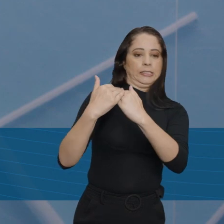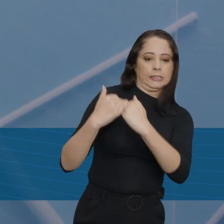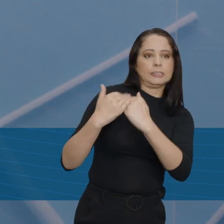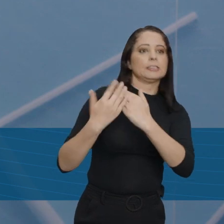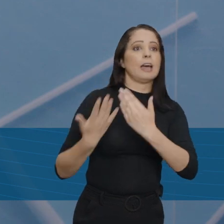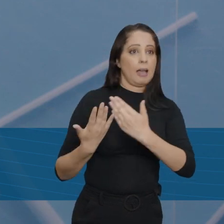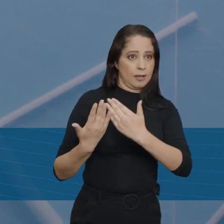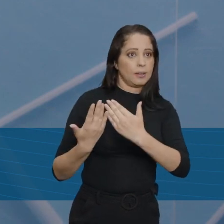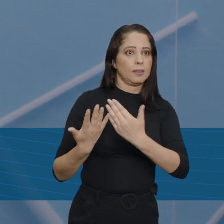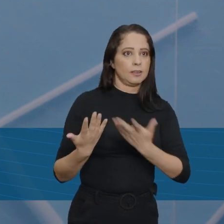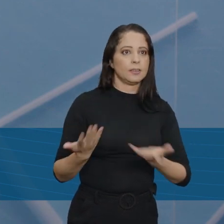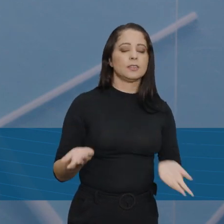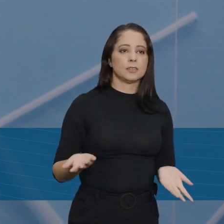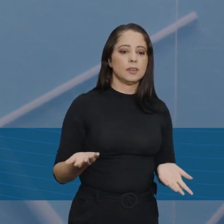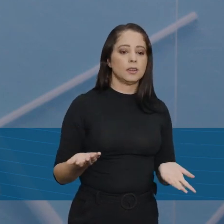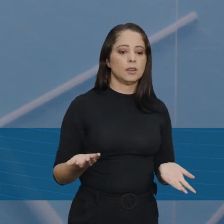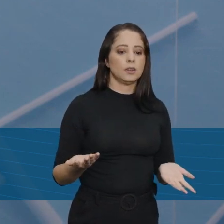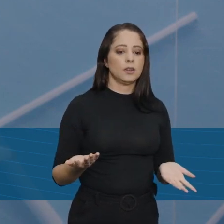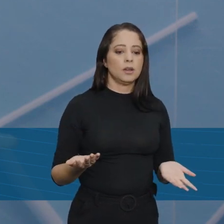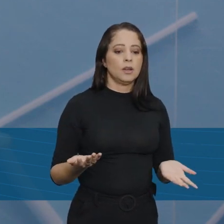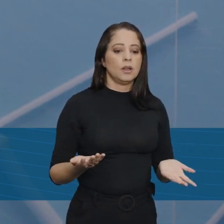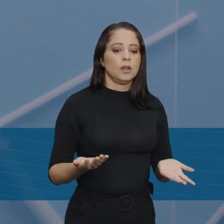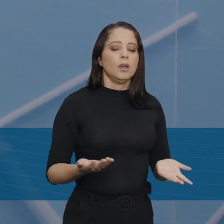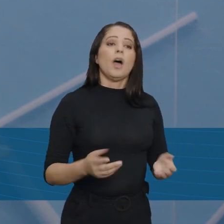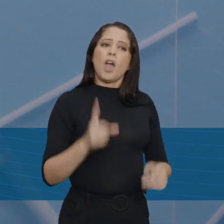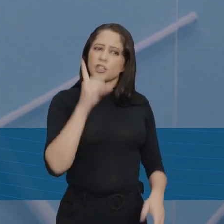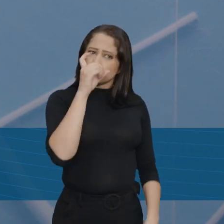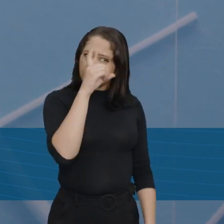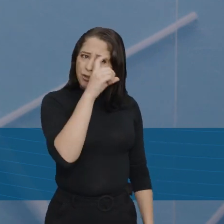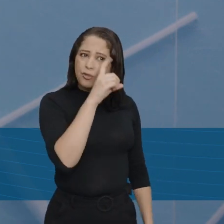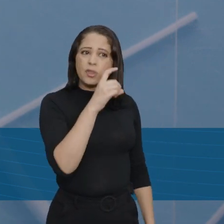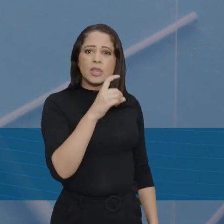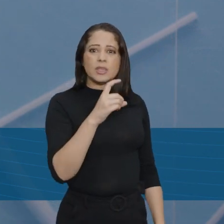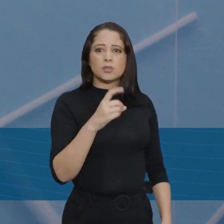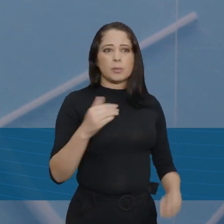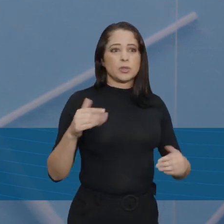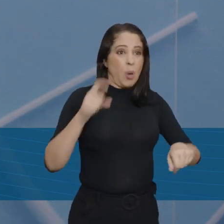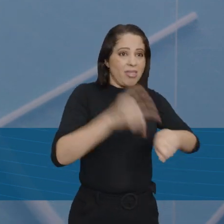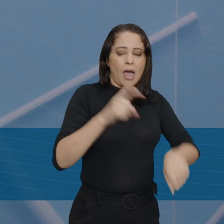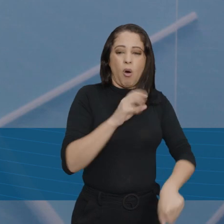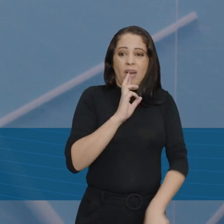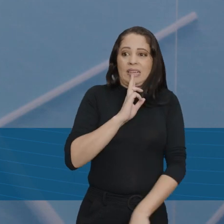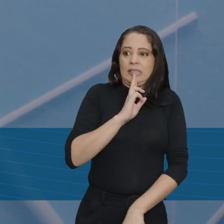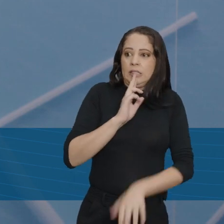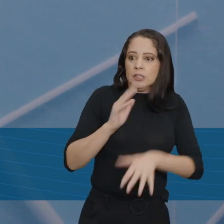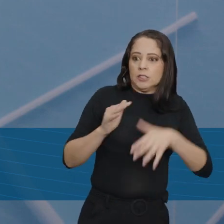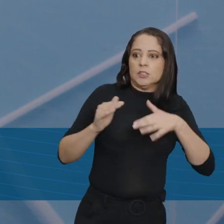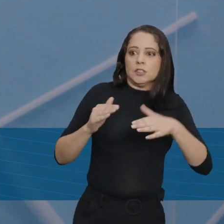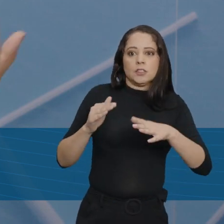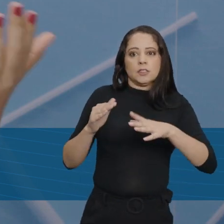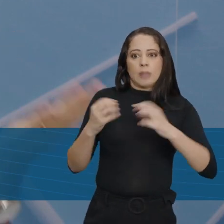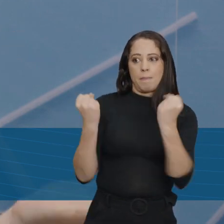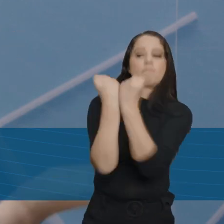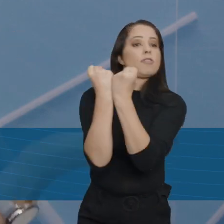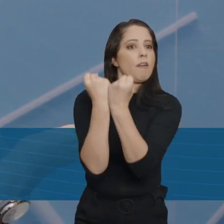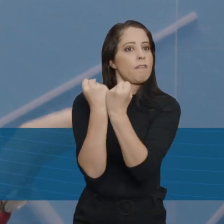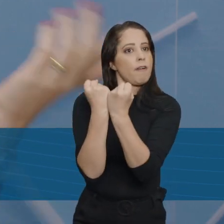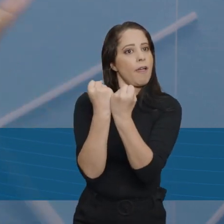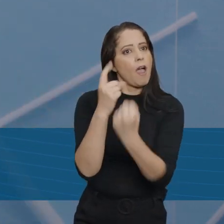aí na sua integridade, né, como é difícil responder. Né? Então, eu acho que